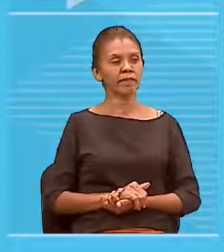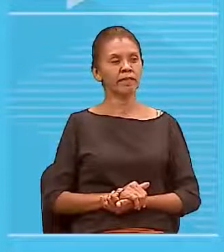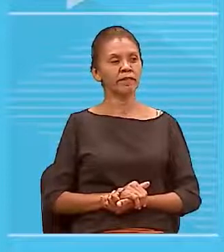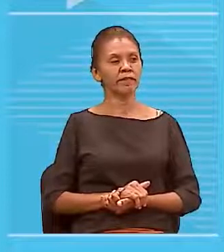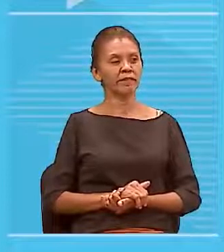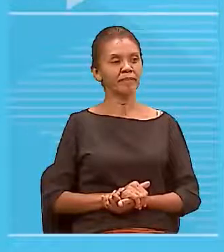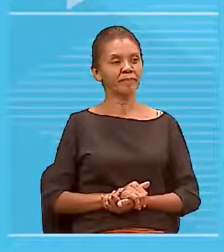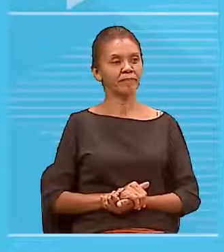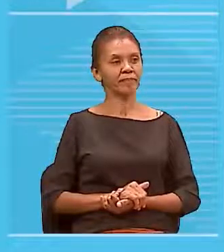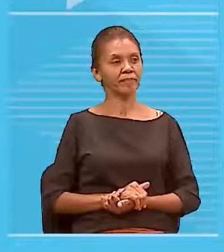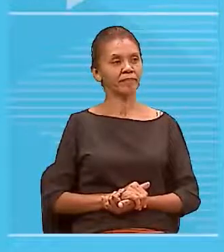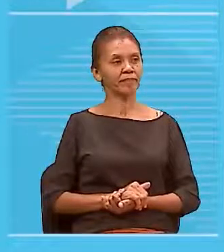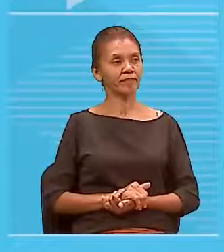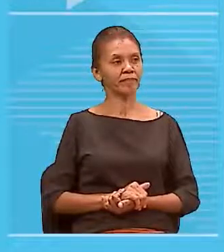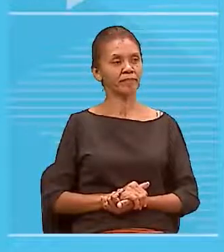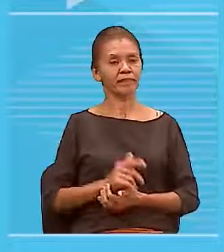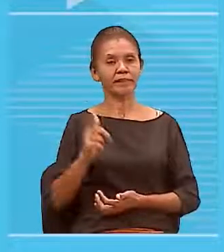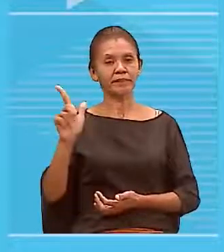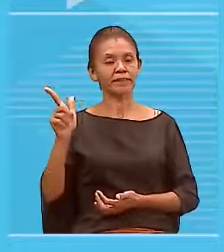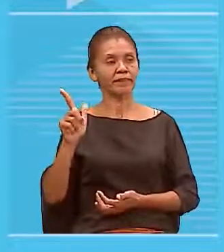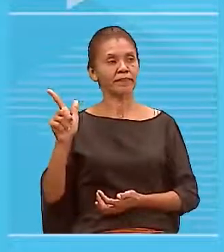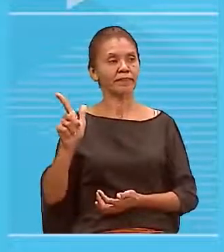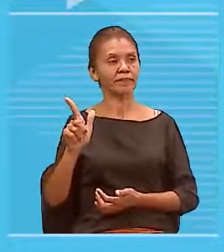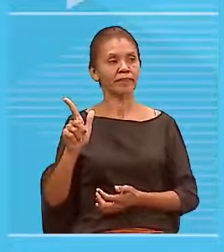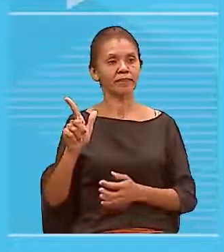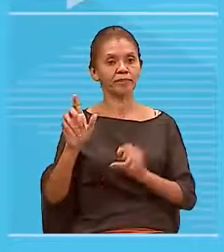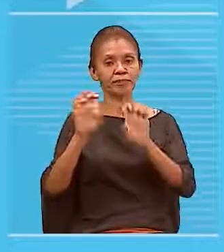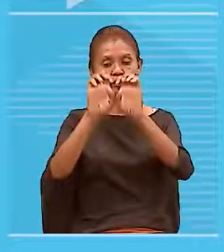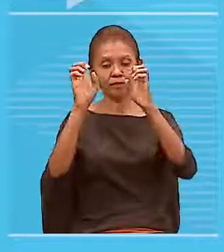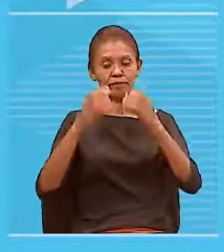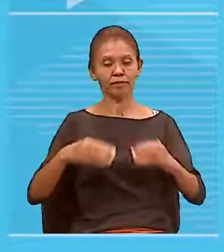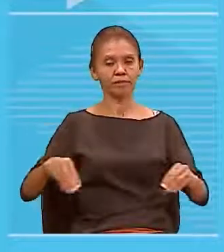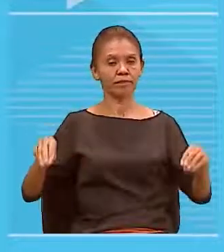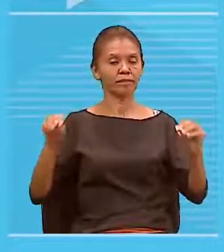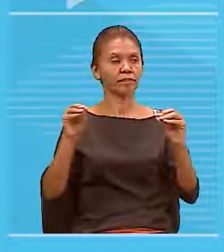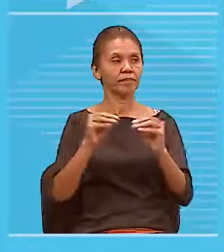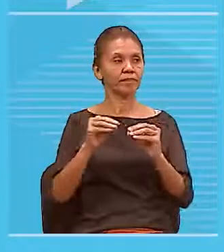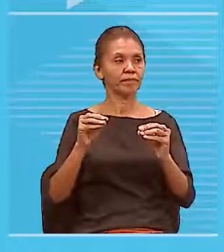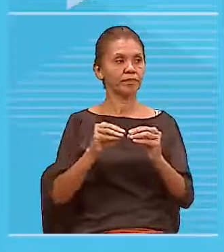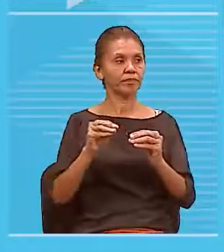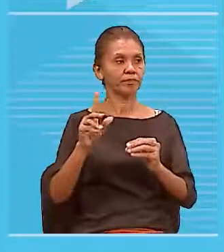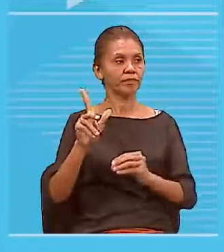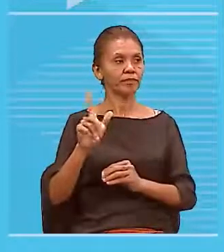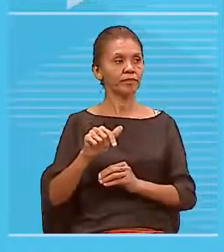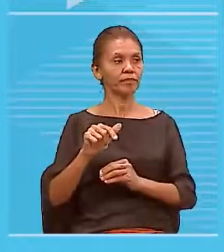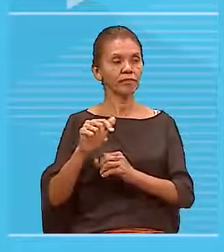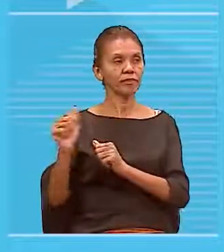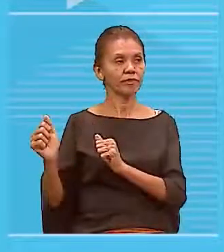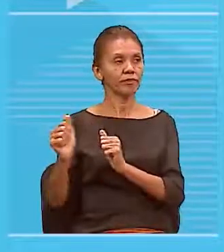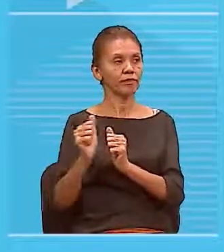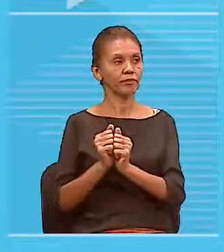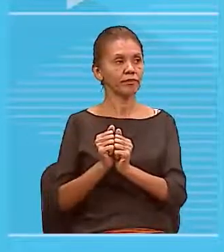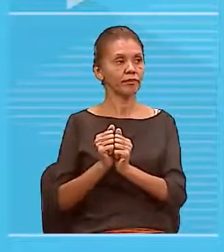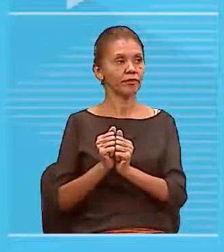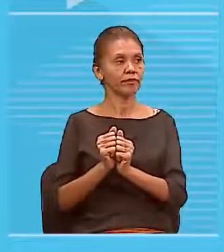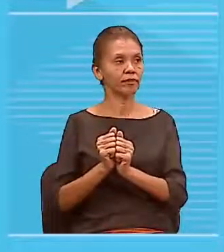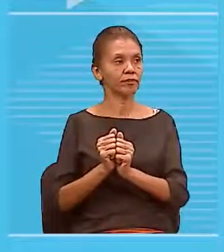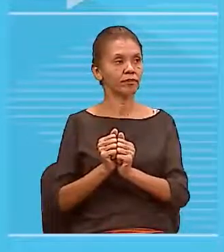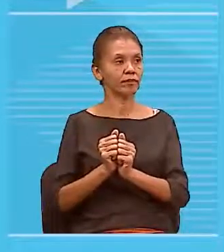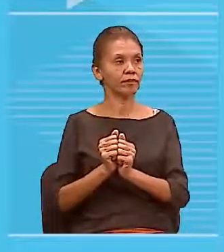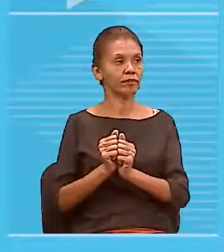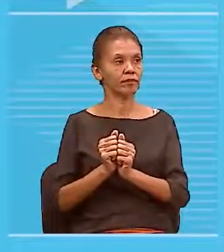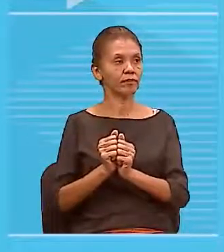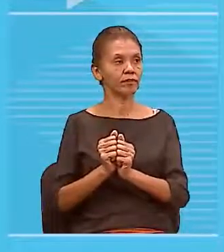Entre outros. Então, o que é que vai ser o ecossistema? Vai ser justamente a junção,